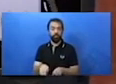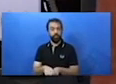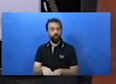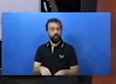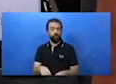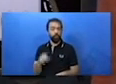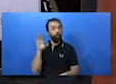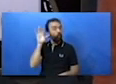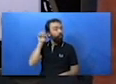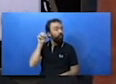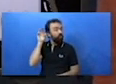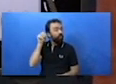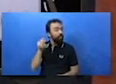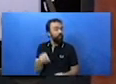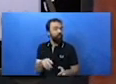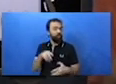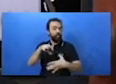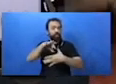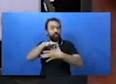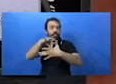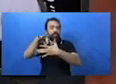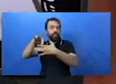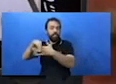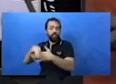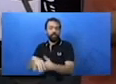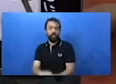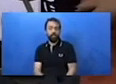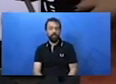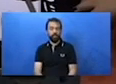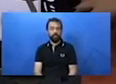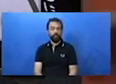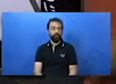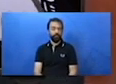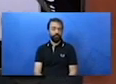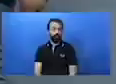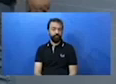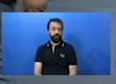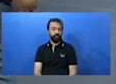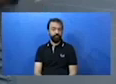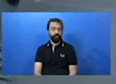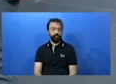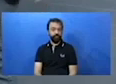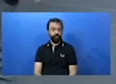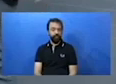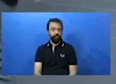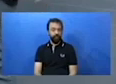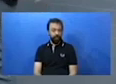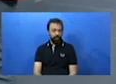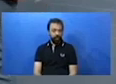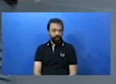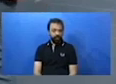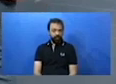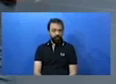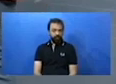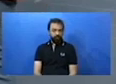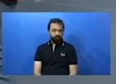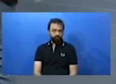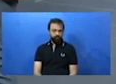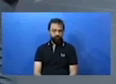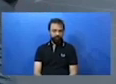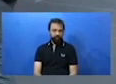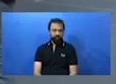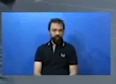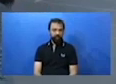nossa apostila? Ah, então quem seguiu a aula anterior, né, viu que a gente pediu já para dar uma lidinha, né? A gente já deu um